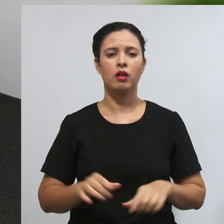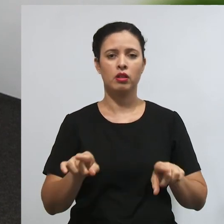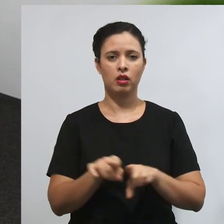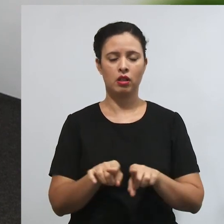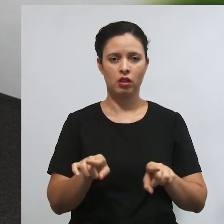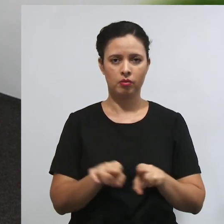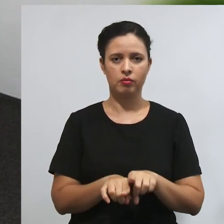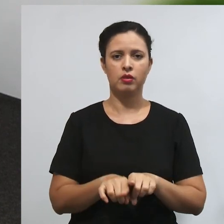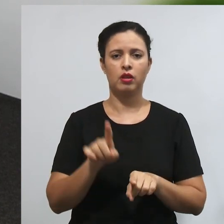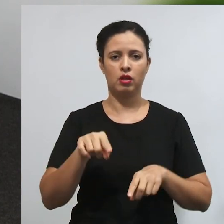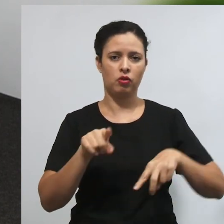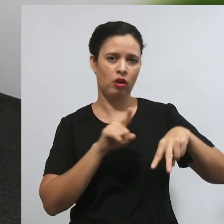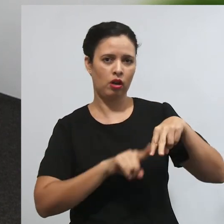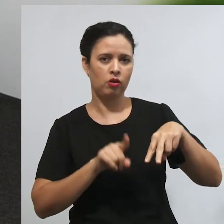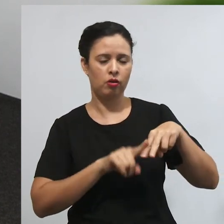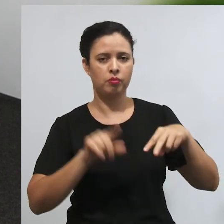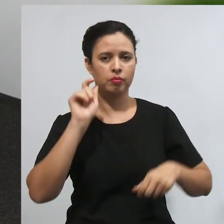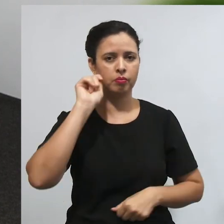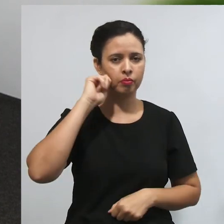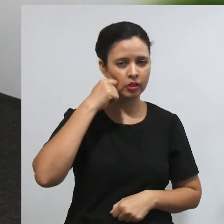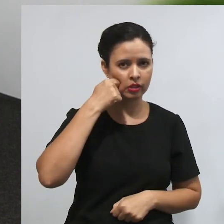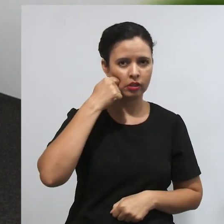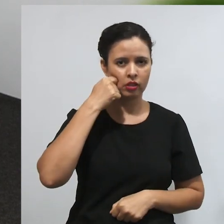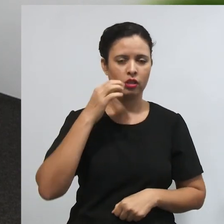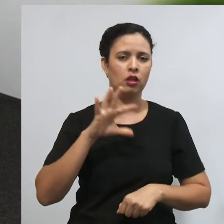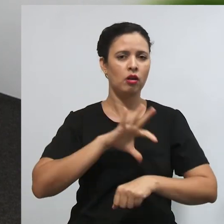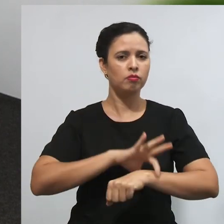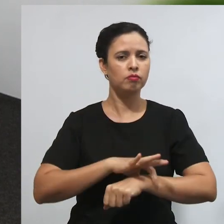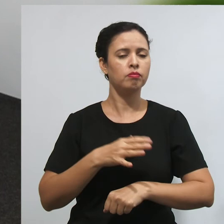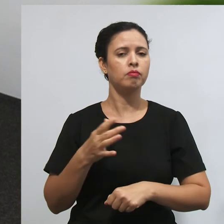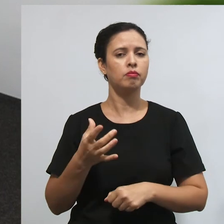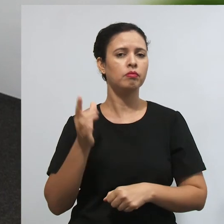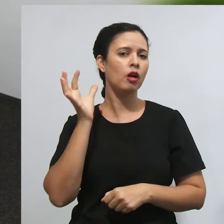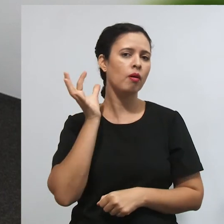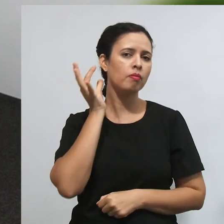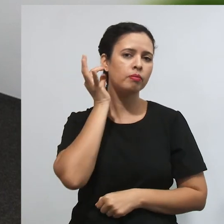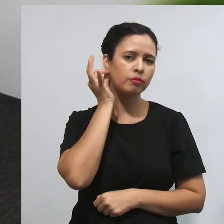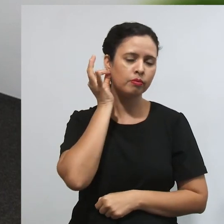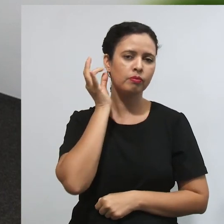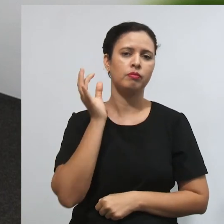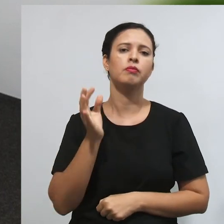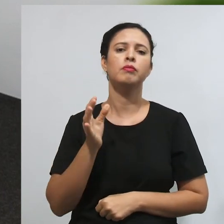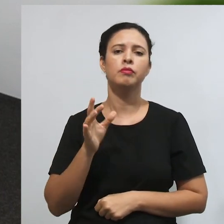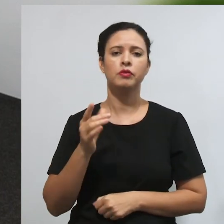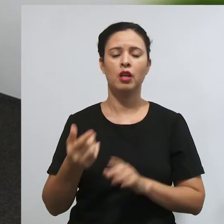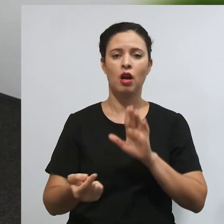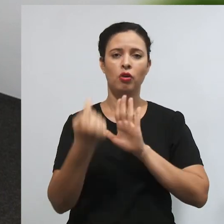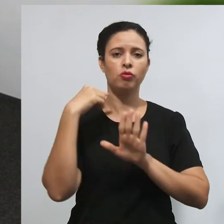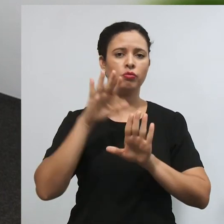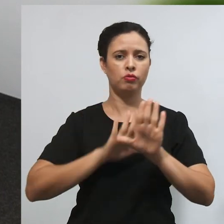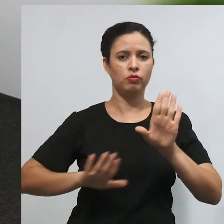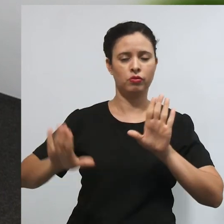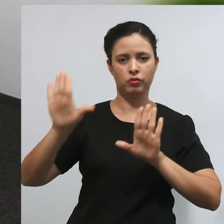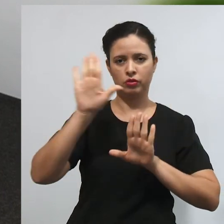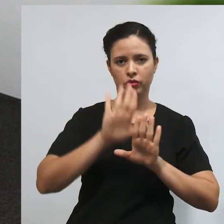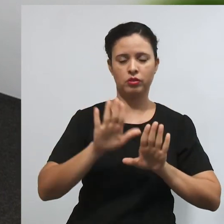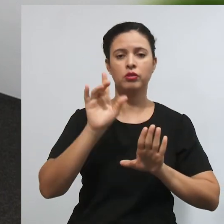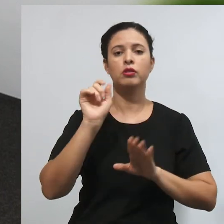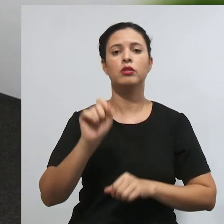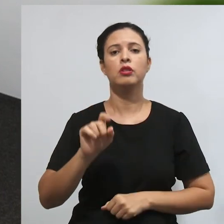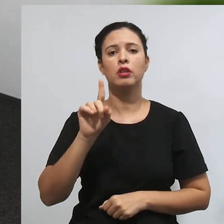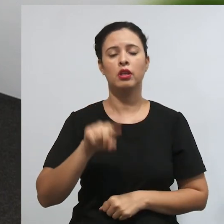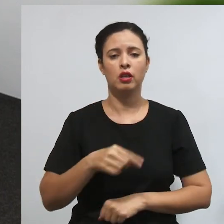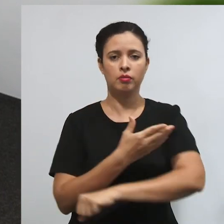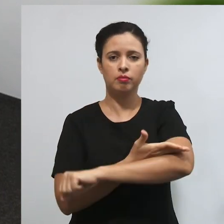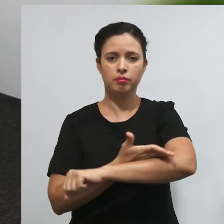uma calça preta, estou usando uma pulseira, um brinquinho, estou maquiada. Ao fundo, na parede, eu tenho